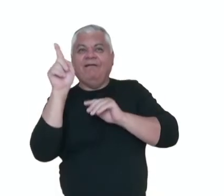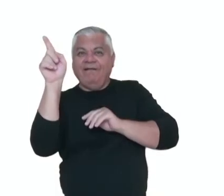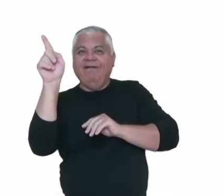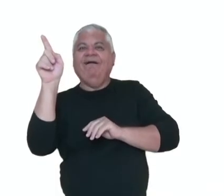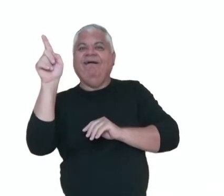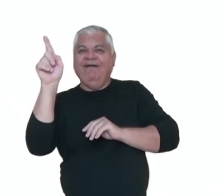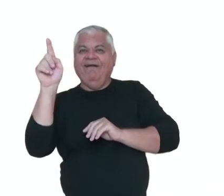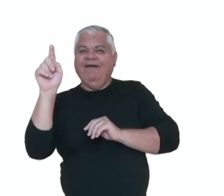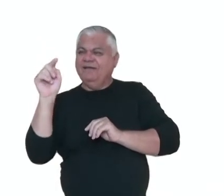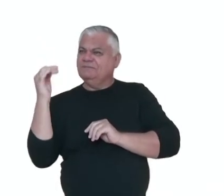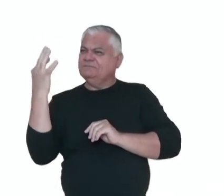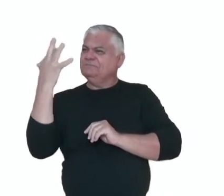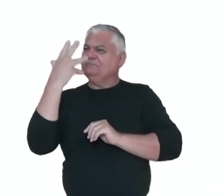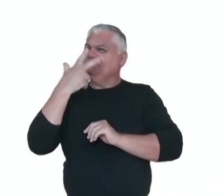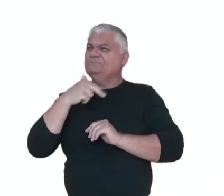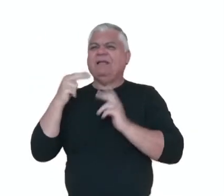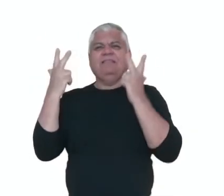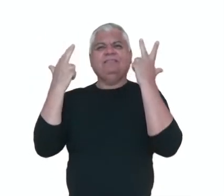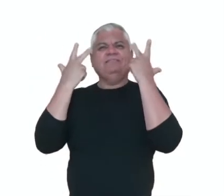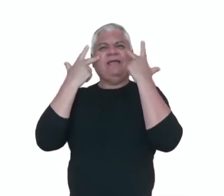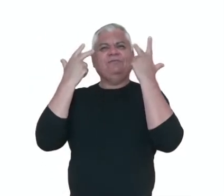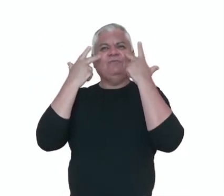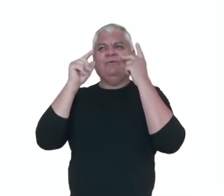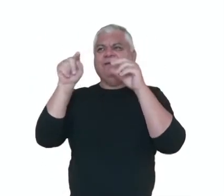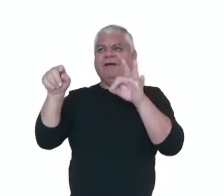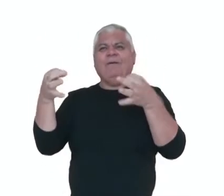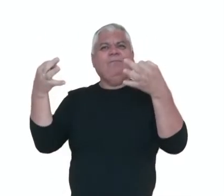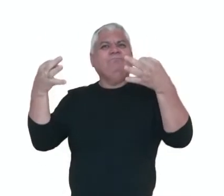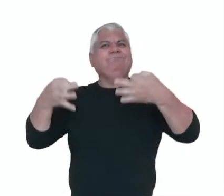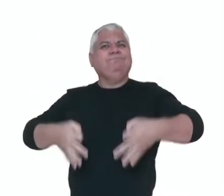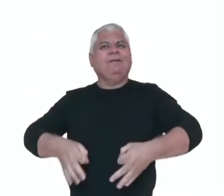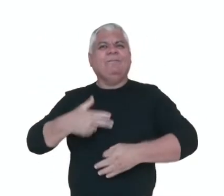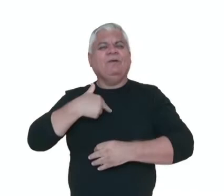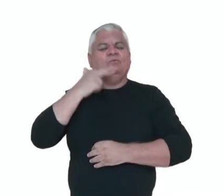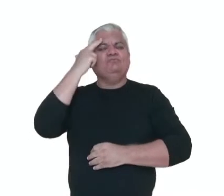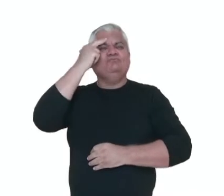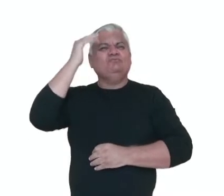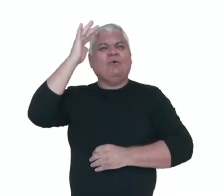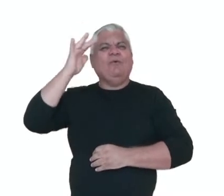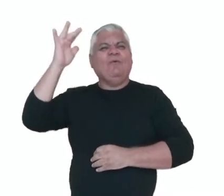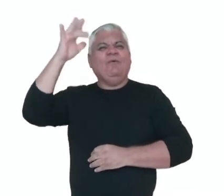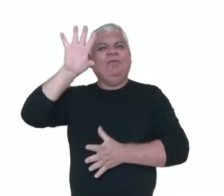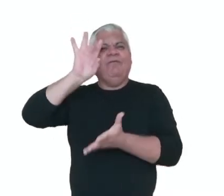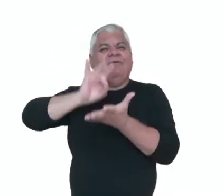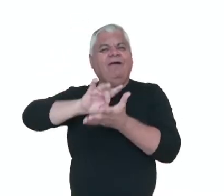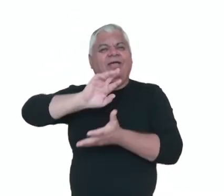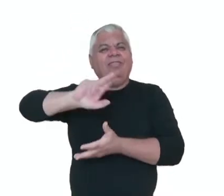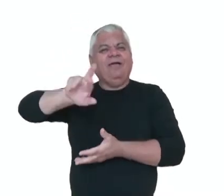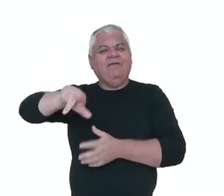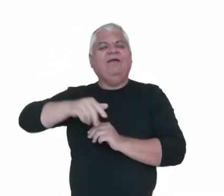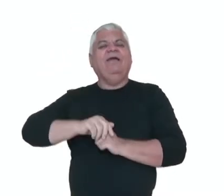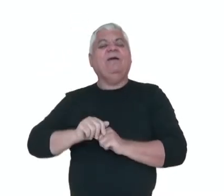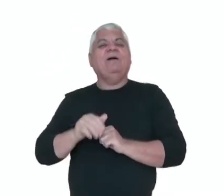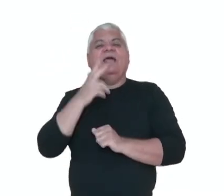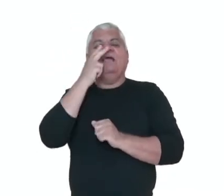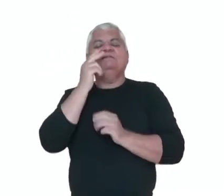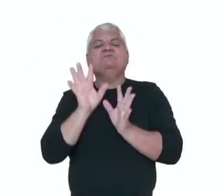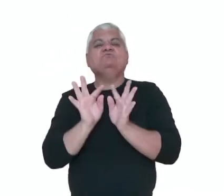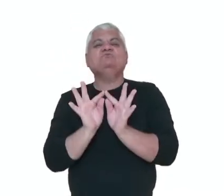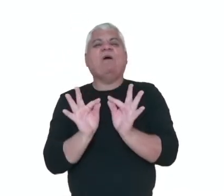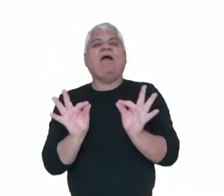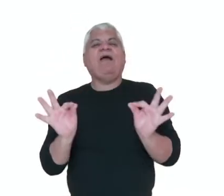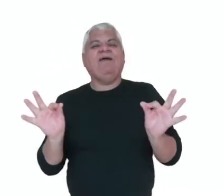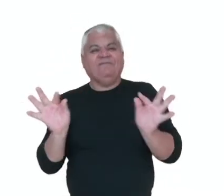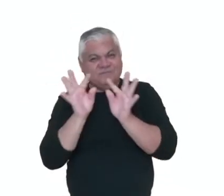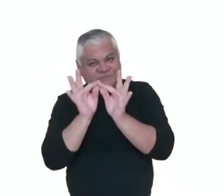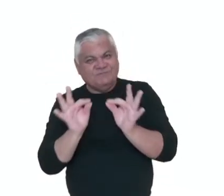tonalidade. Uma tonalidade que, se você cerrar os olhos, parece que você está vendo uma pintura num sonho. Não é uma coisa real, mas dá essa leveza na imagem não ter o